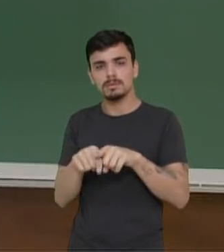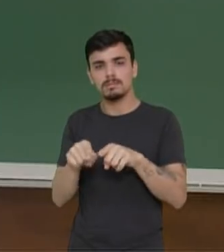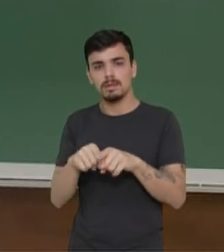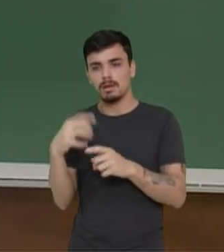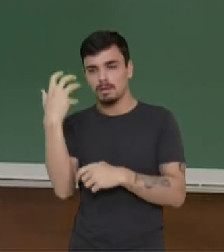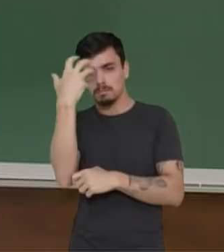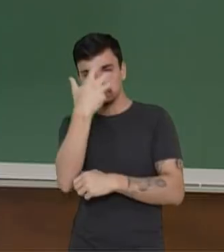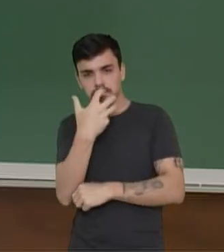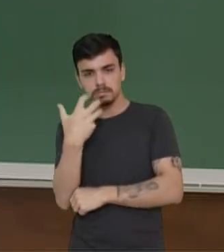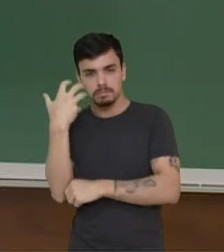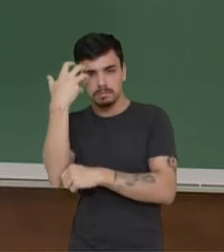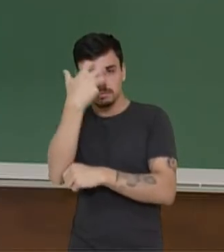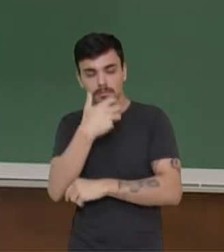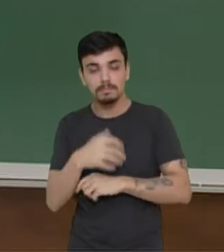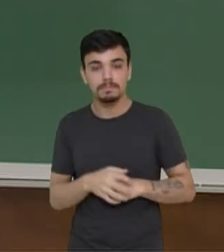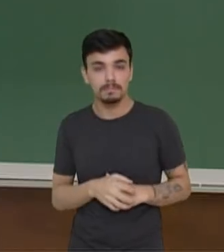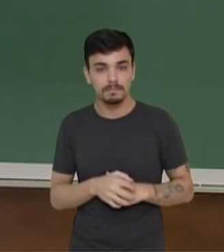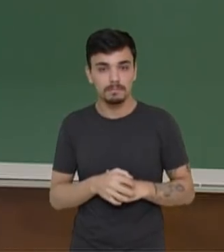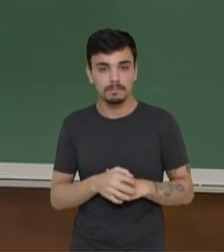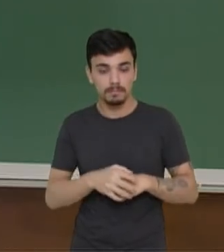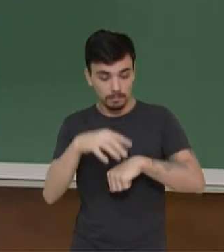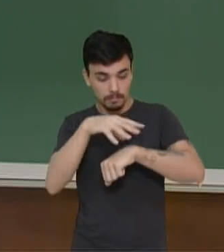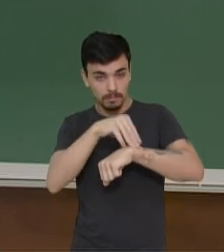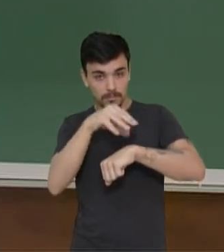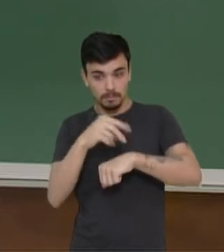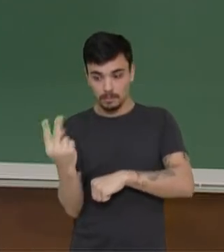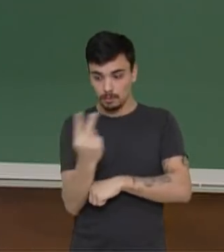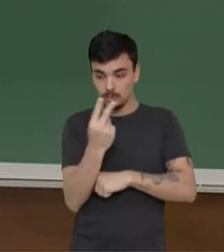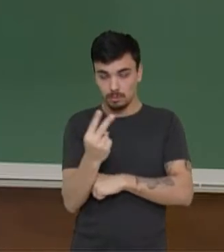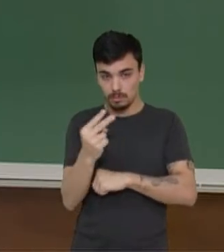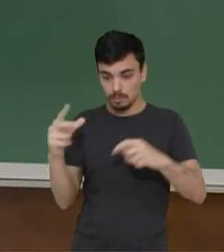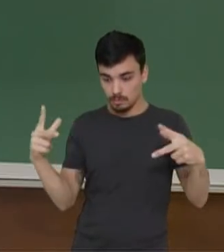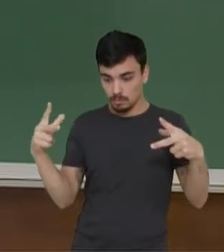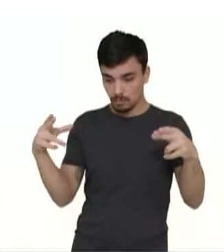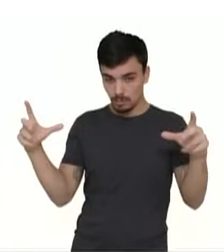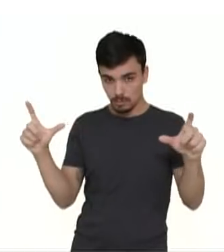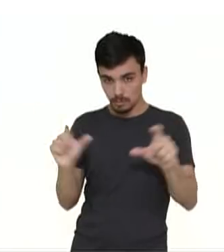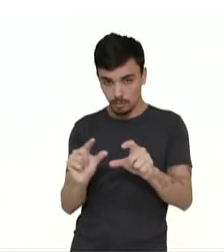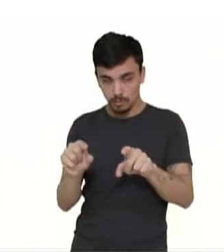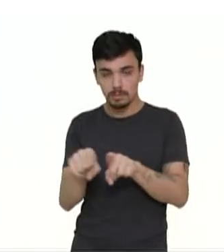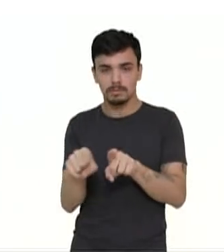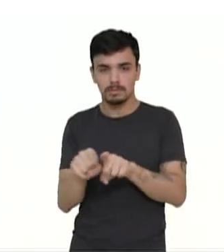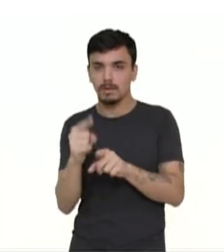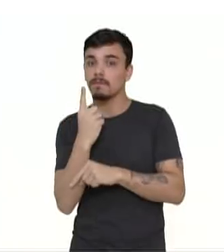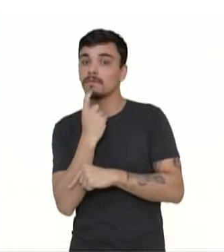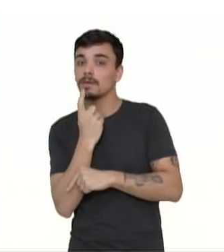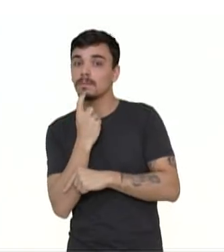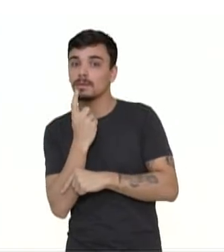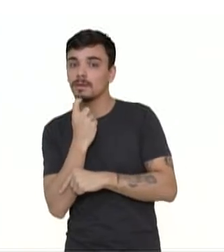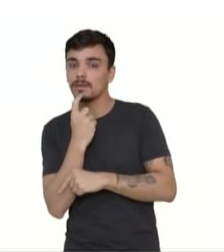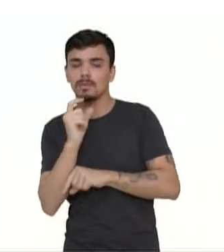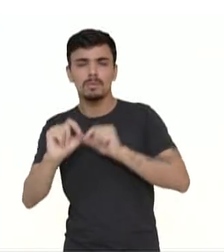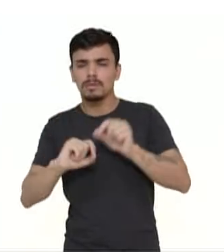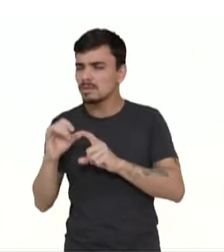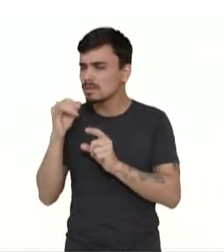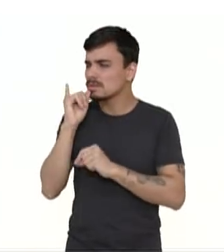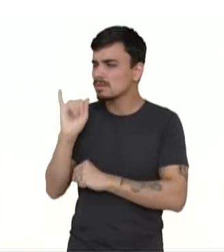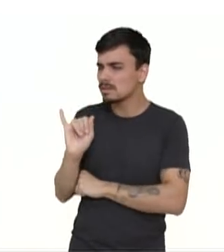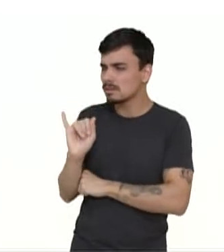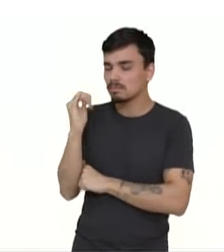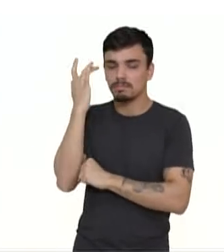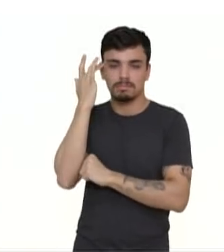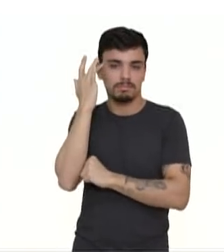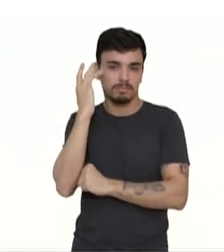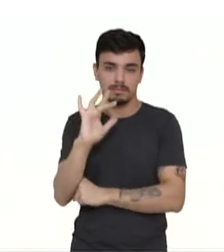fascinada. Os pelos de ambos eram curtos, vermelhos. Que foi que se disseram? Não se